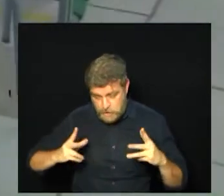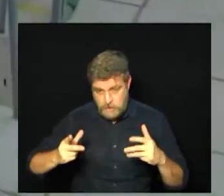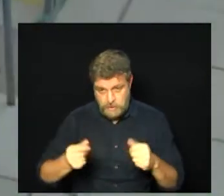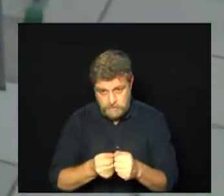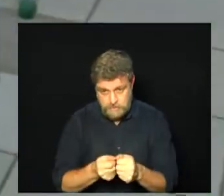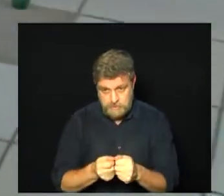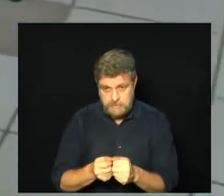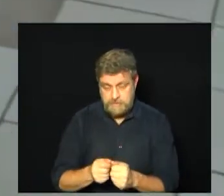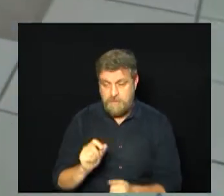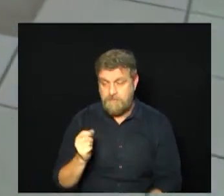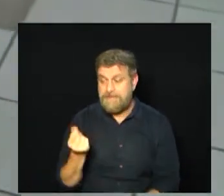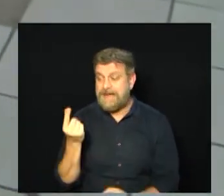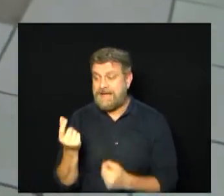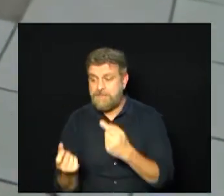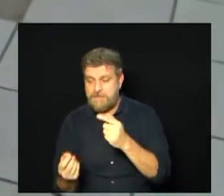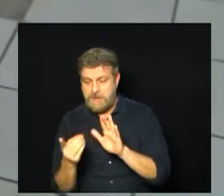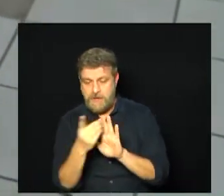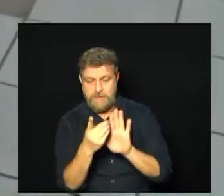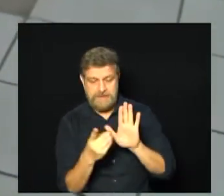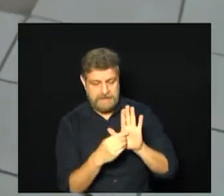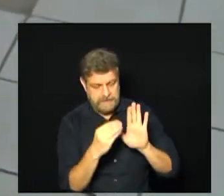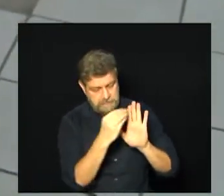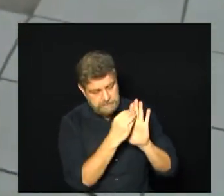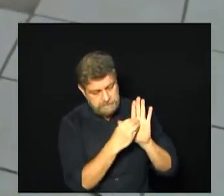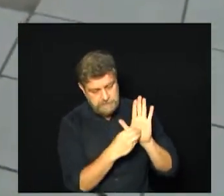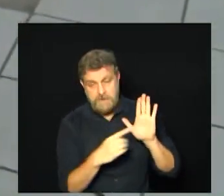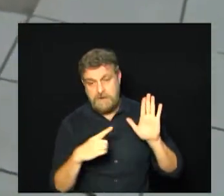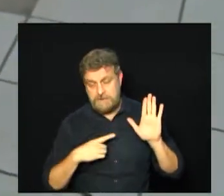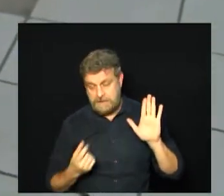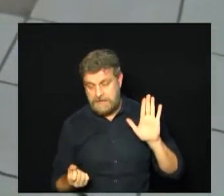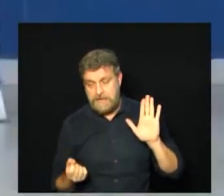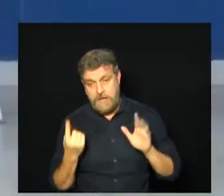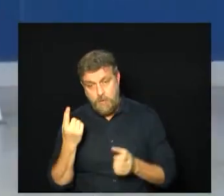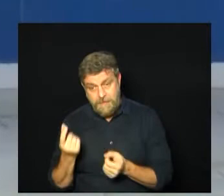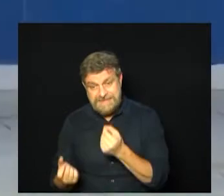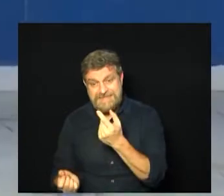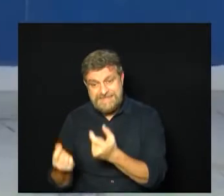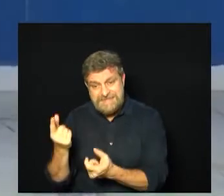que é a exceção, né? O decreto prevê algumas exceções. Crianças